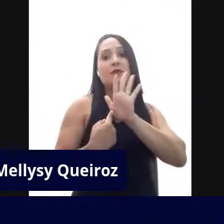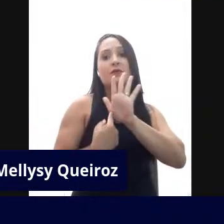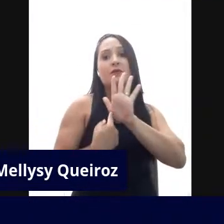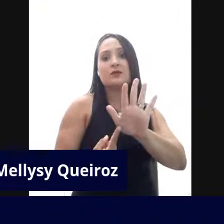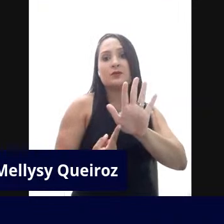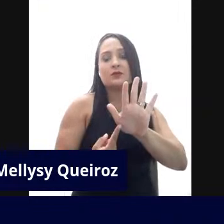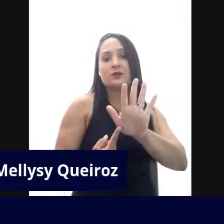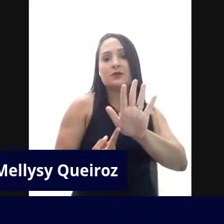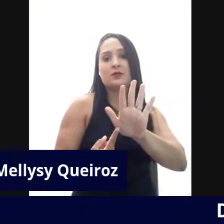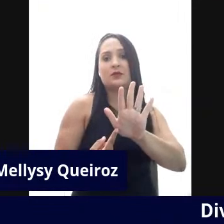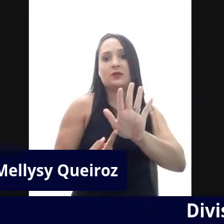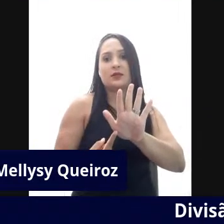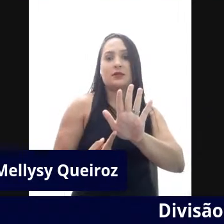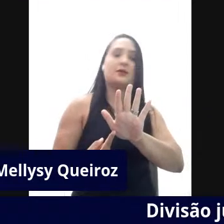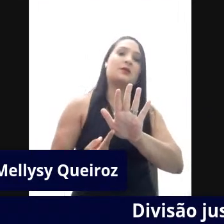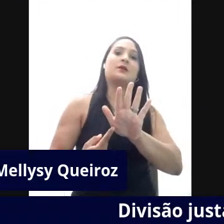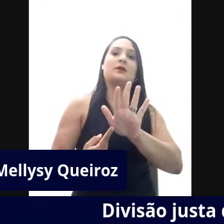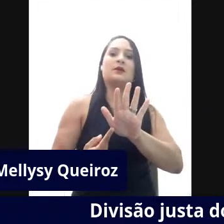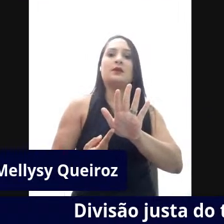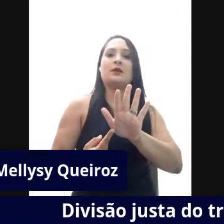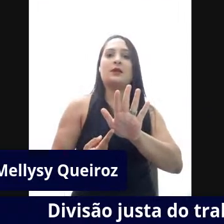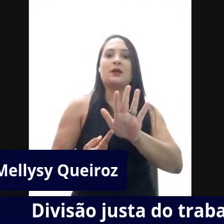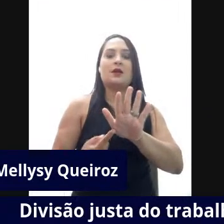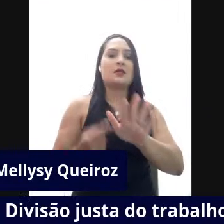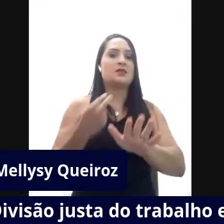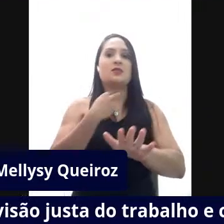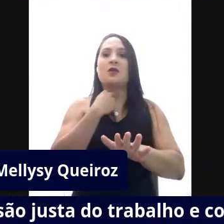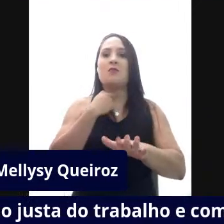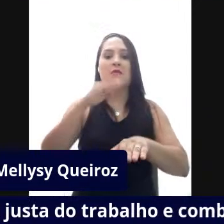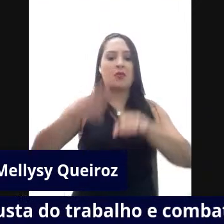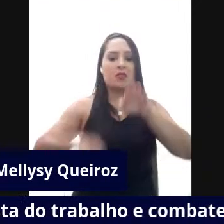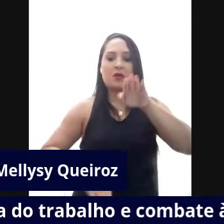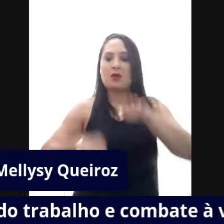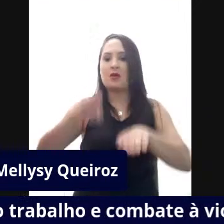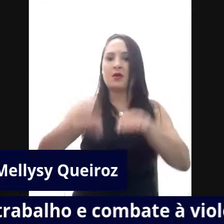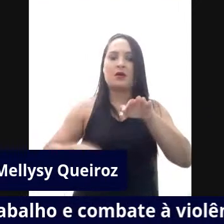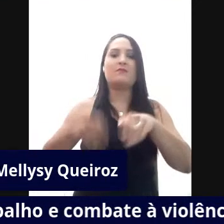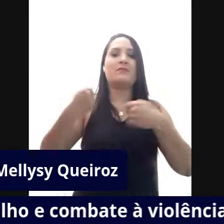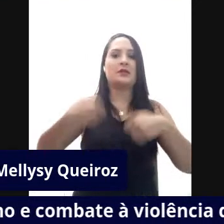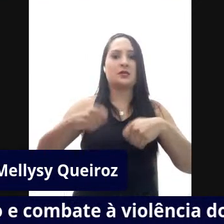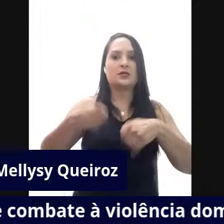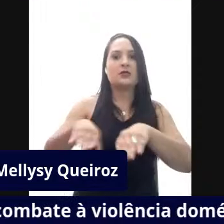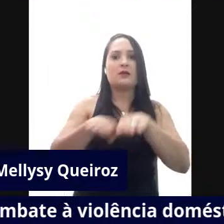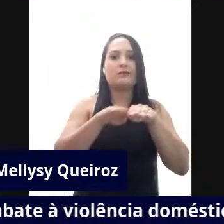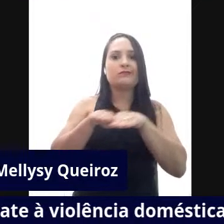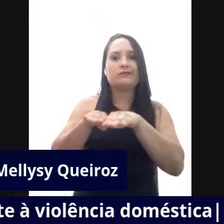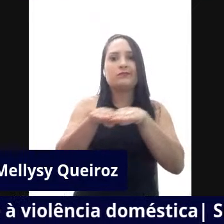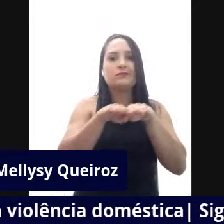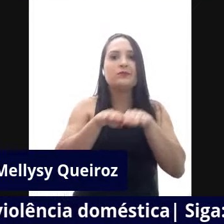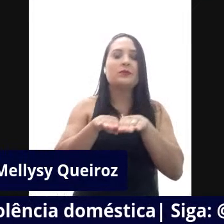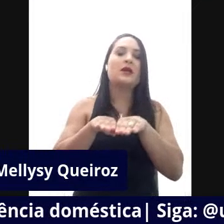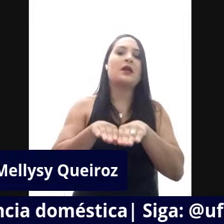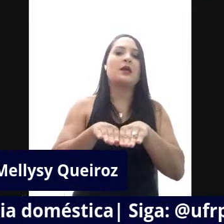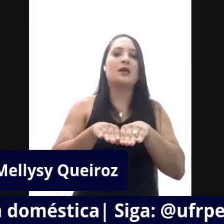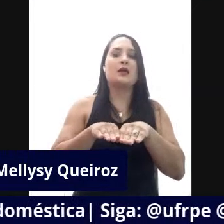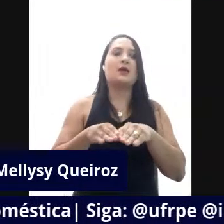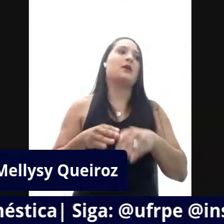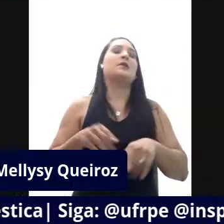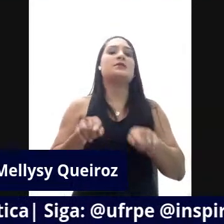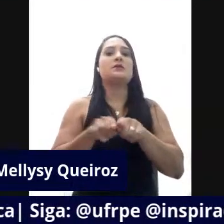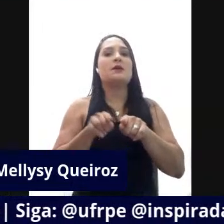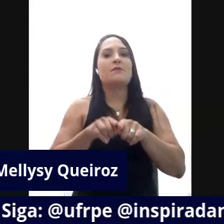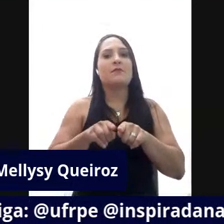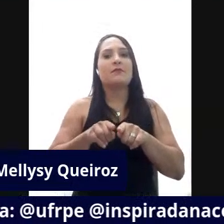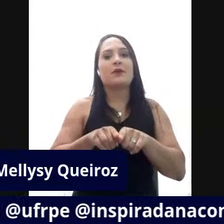Desconstruir esses estereótipos de que trabalho doméstico é um trabalho da mulher, né? E essa hierarquia, porque